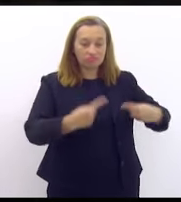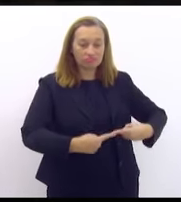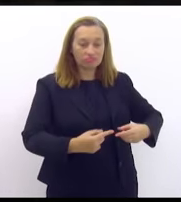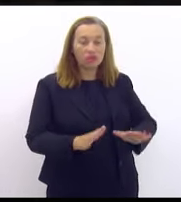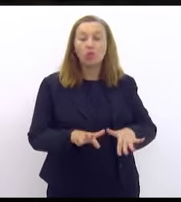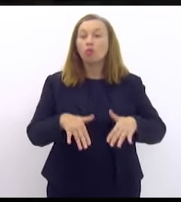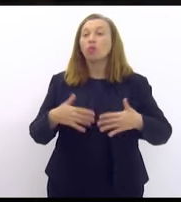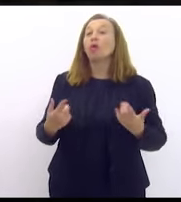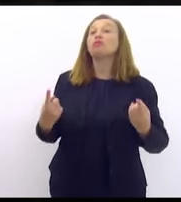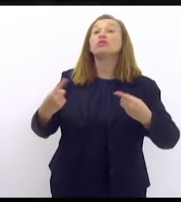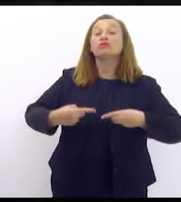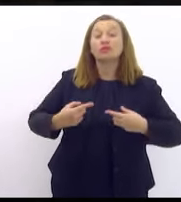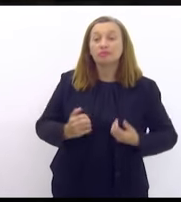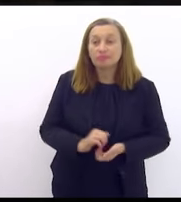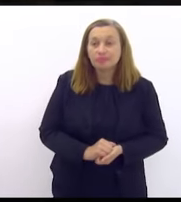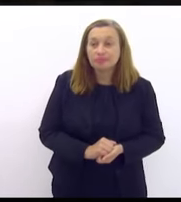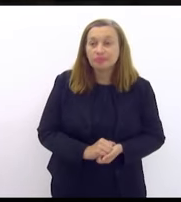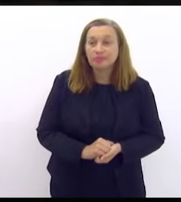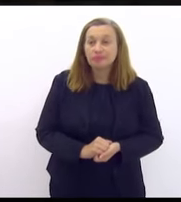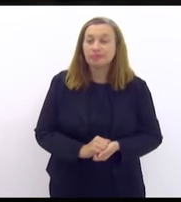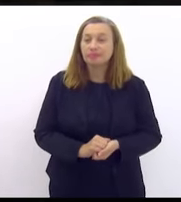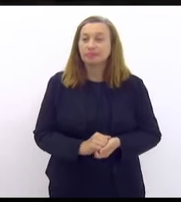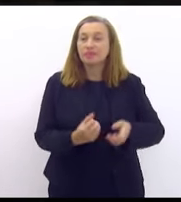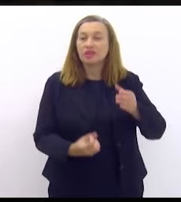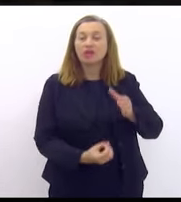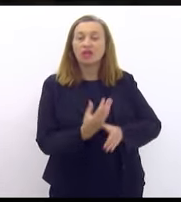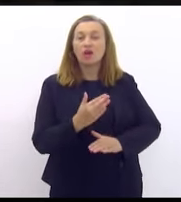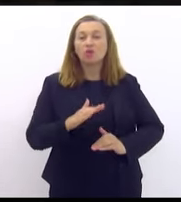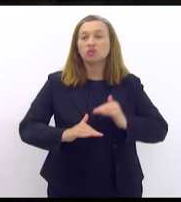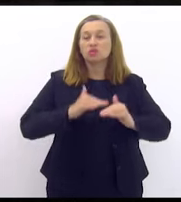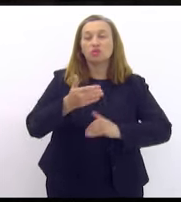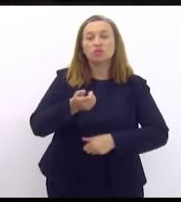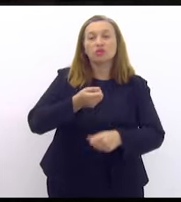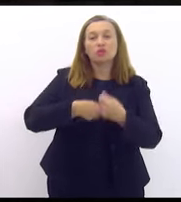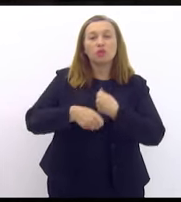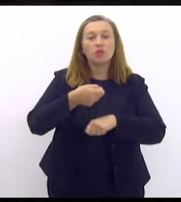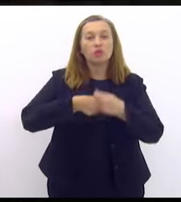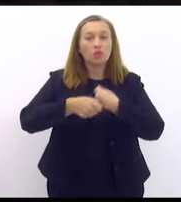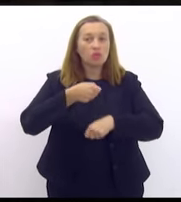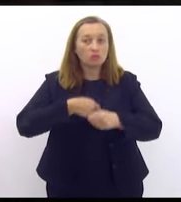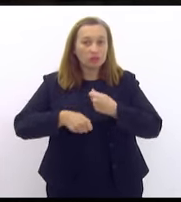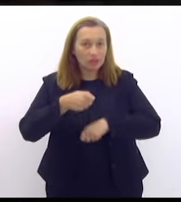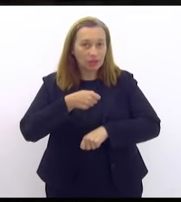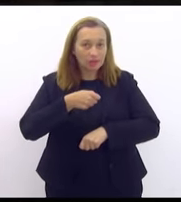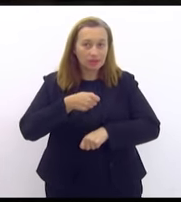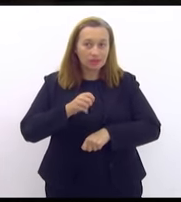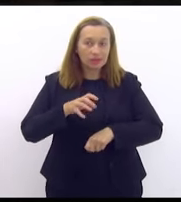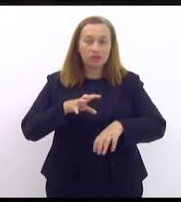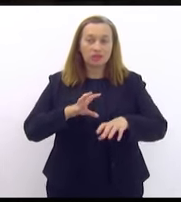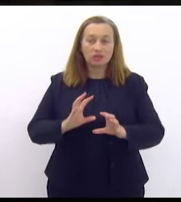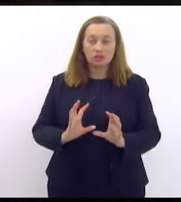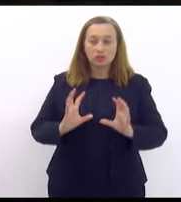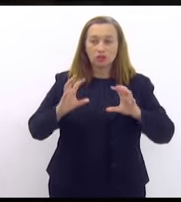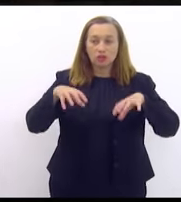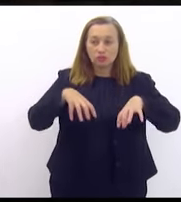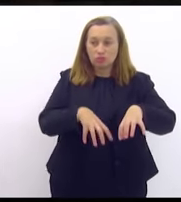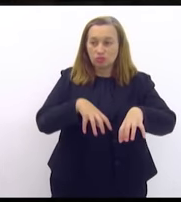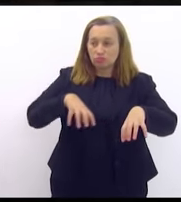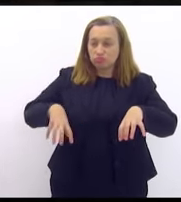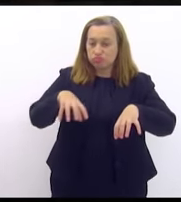é o desafio? Promover o desenvolvimento econômico regional de longo